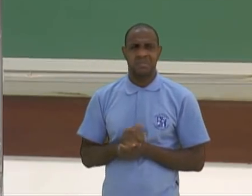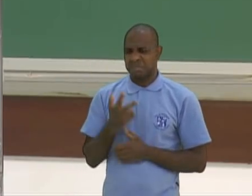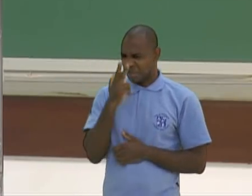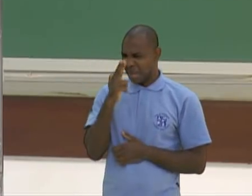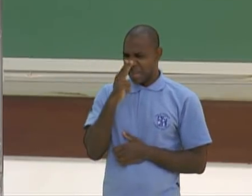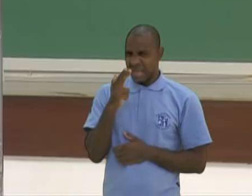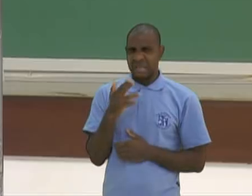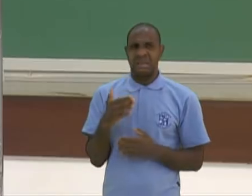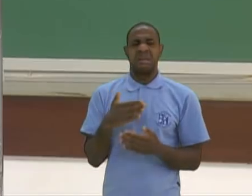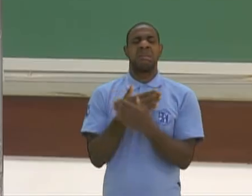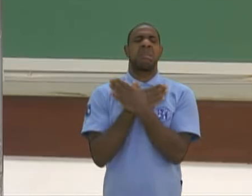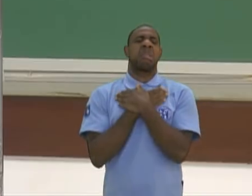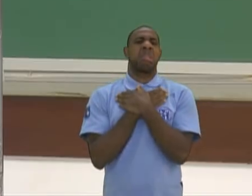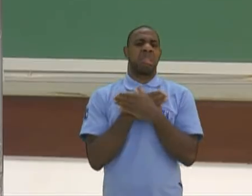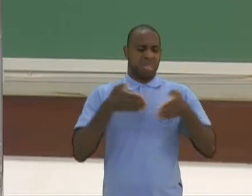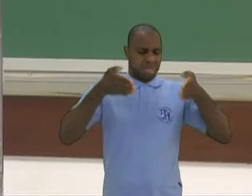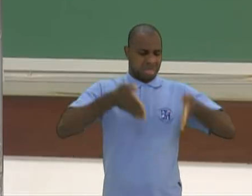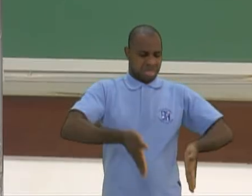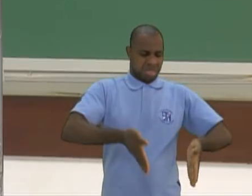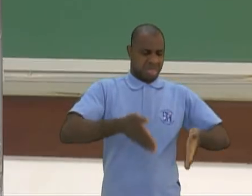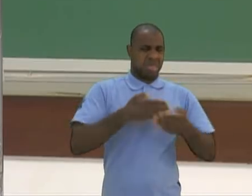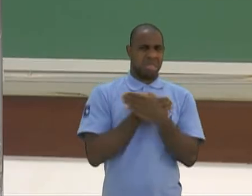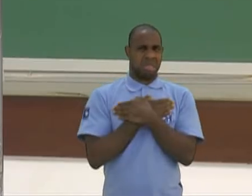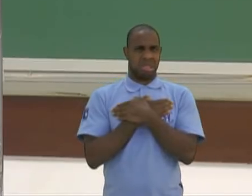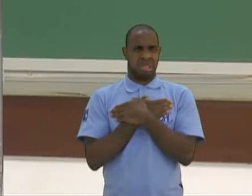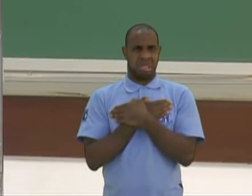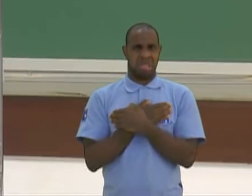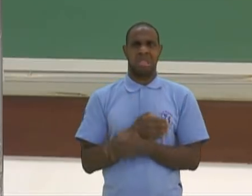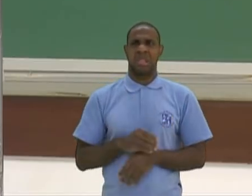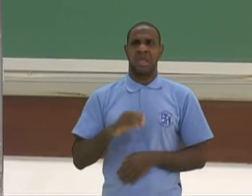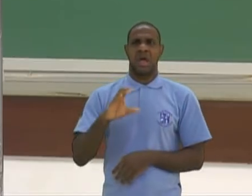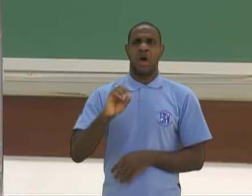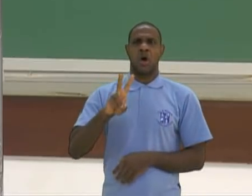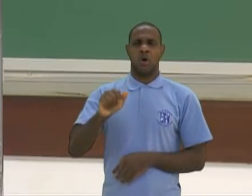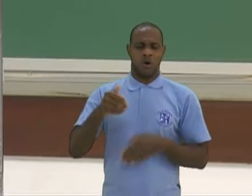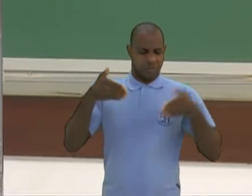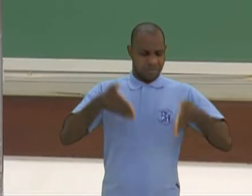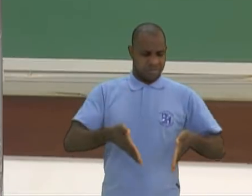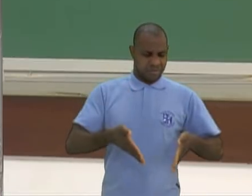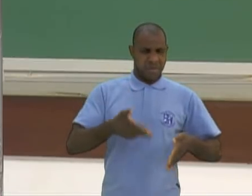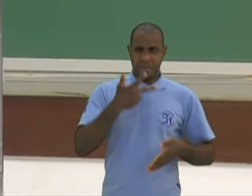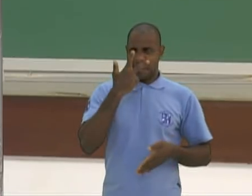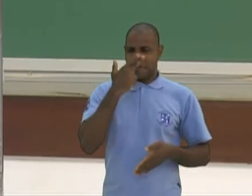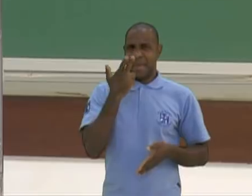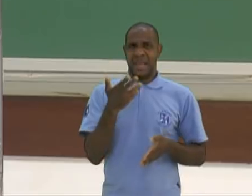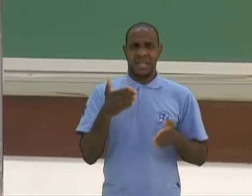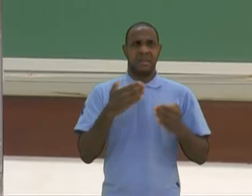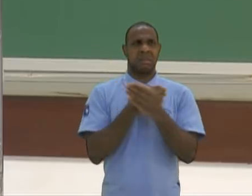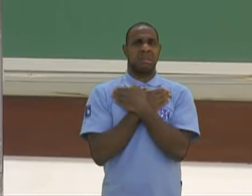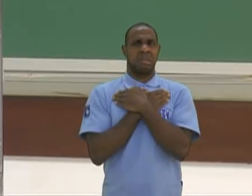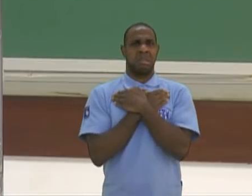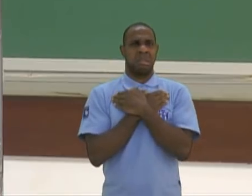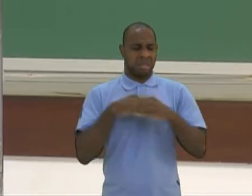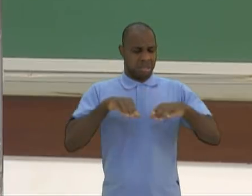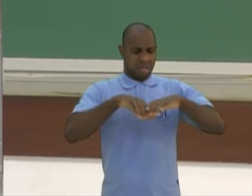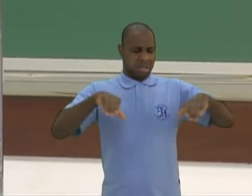aí? Que tem aqueles locais onde colocam as covas, assim, né? Como se fosse para colocar ali o caixão.